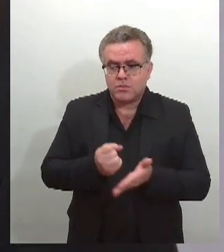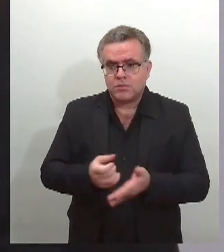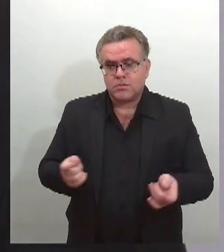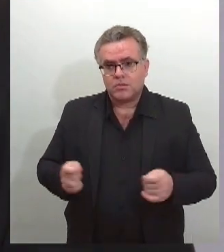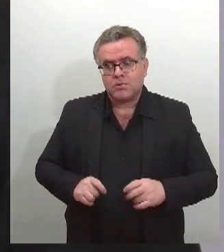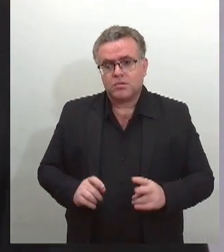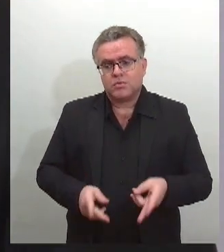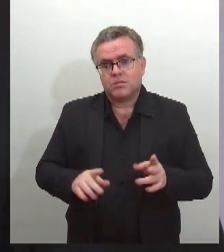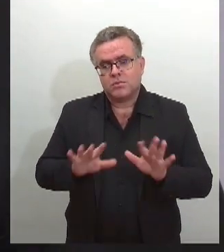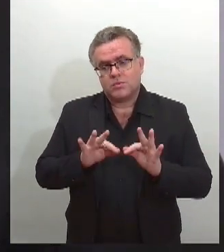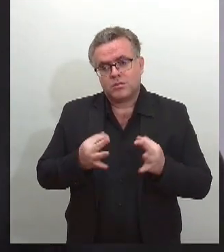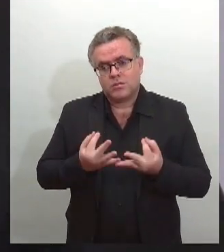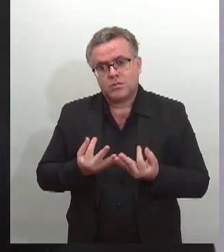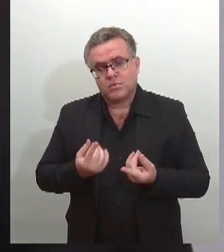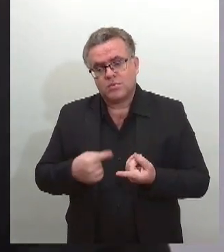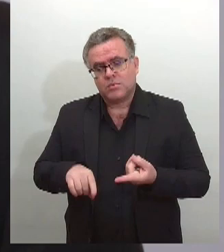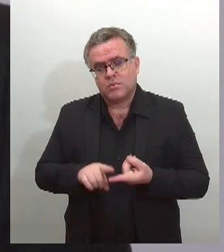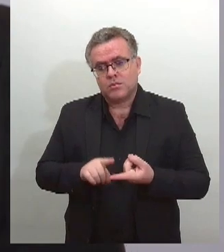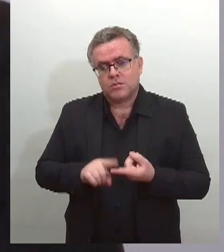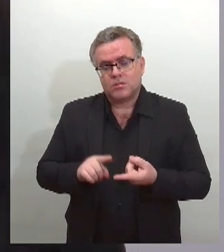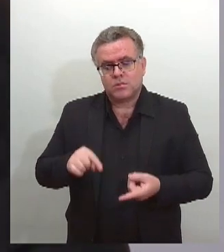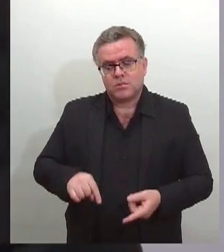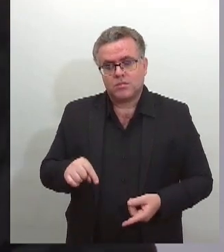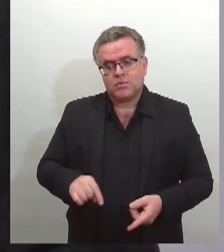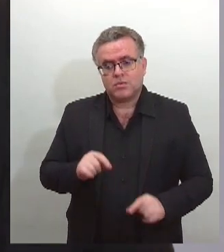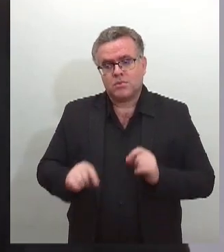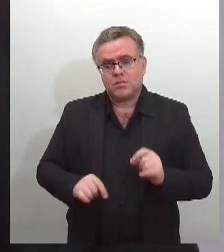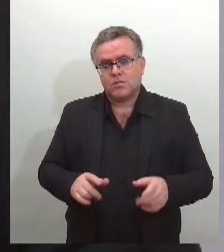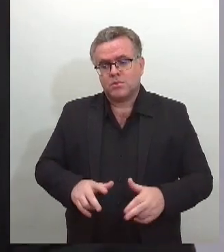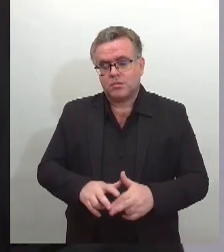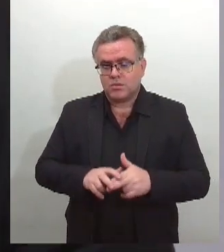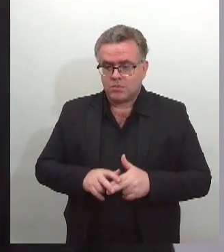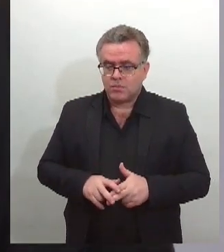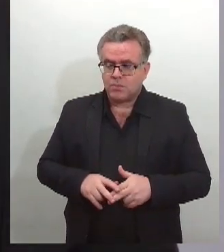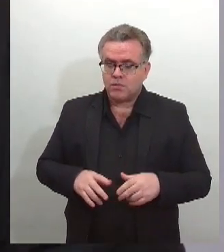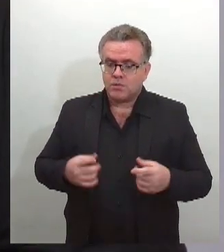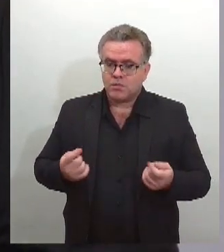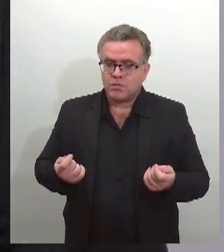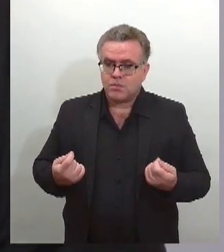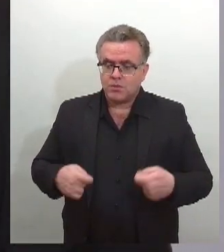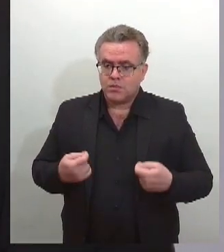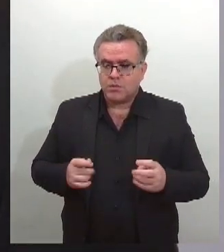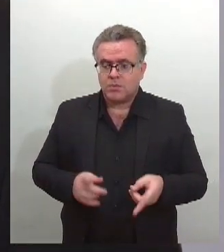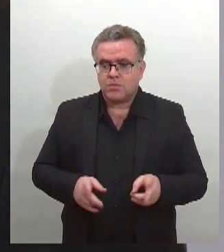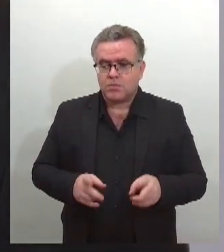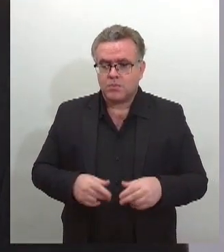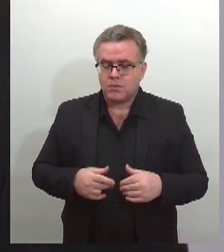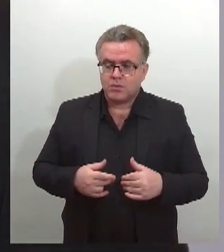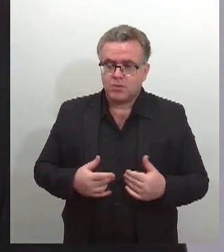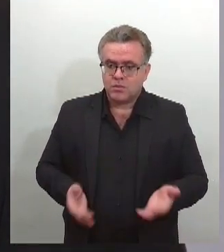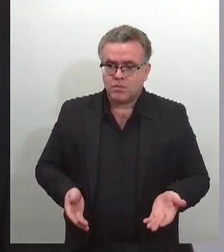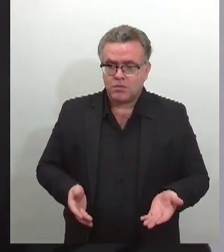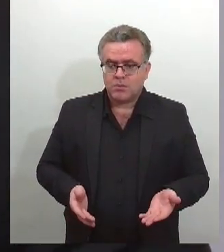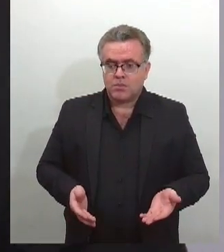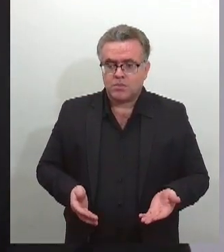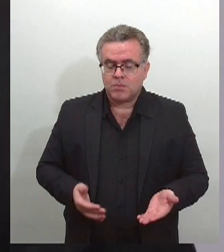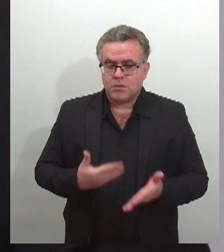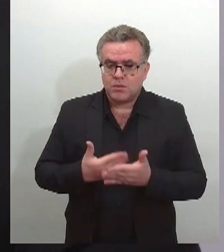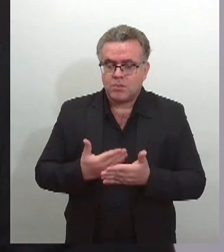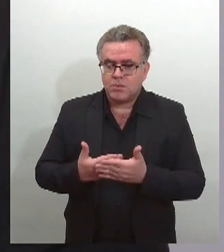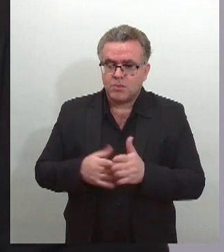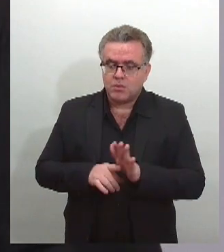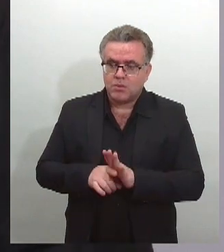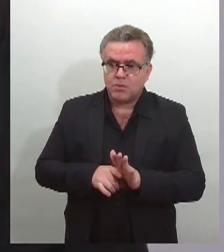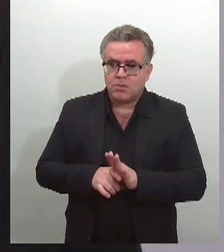também para o PIB do nosso estado. Então é importantíssimo, né, trabalharmos, debatermos, estudarmos sobre essa questão da cadeia produtiva, que ajuda